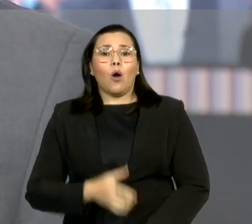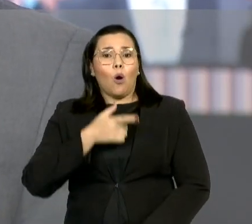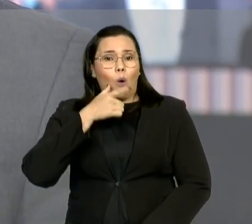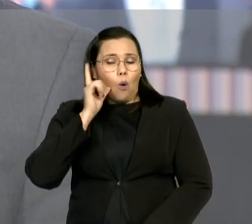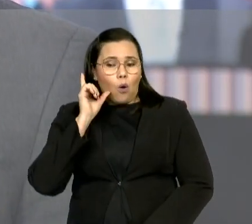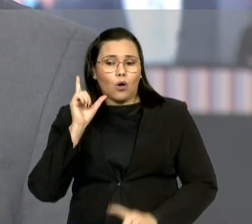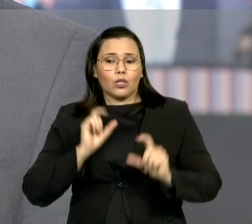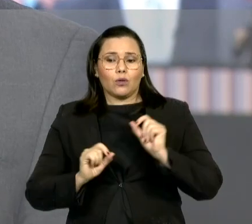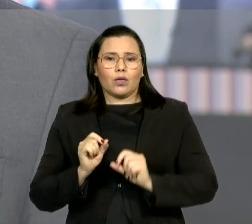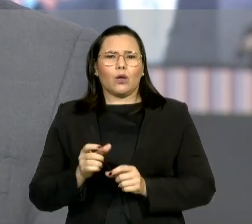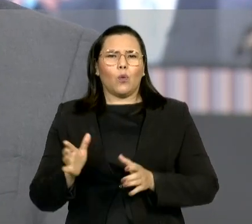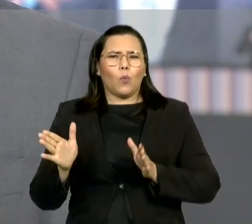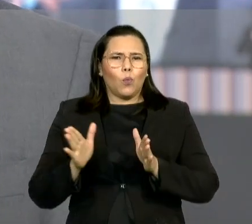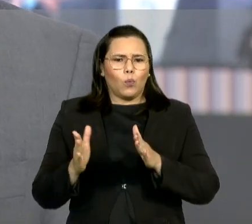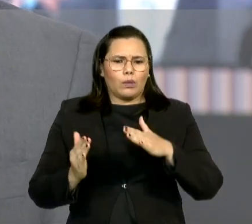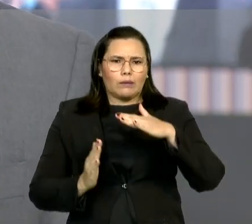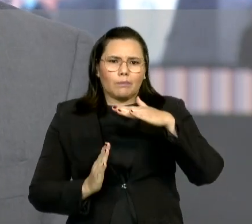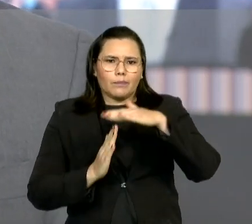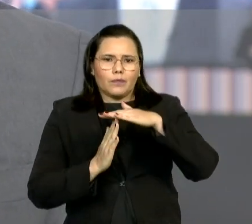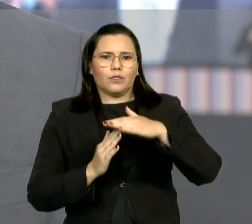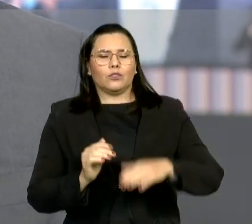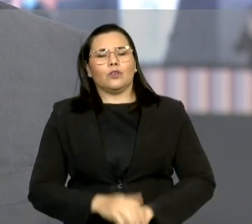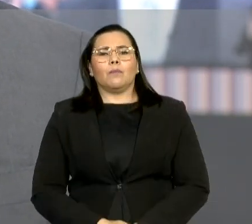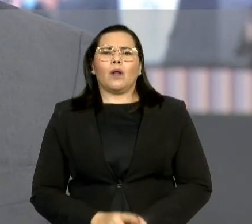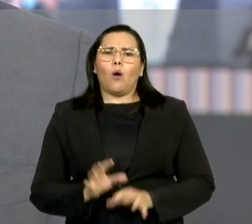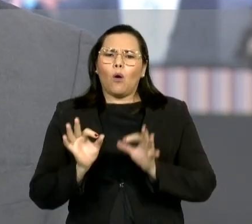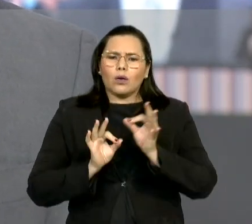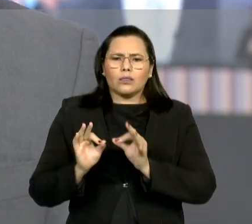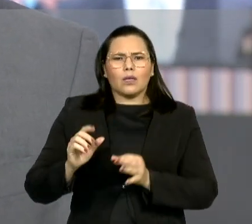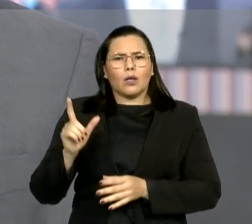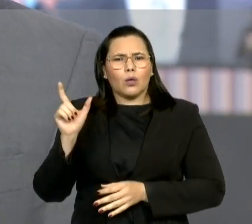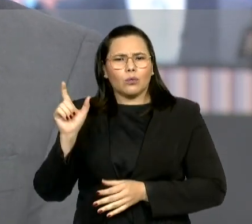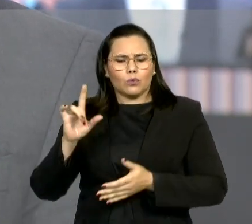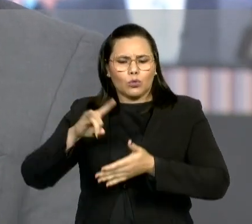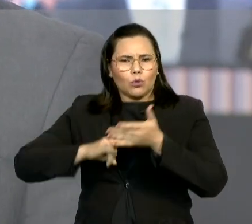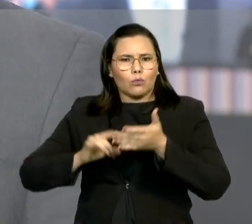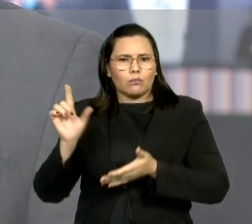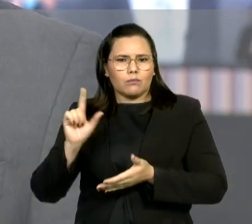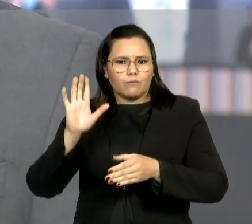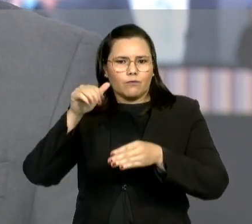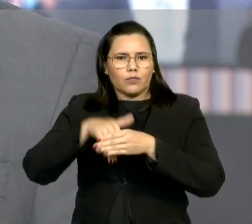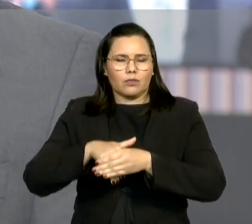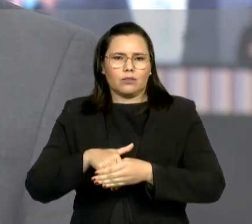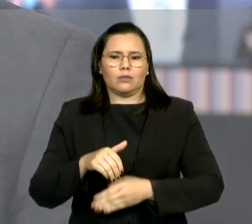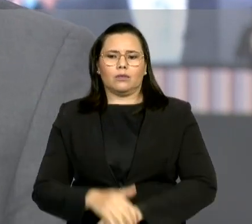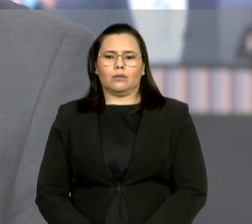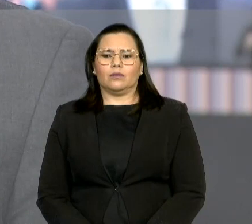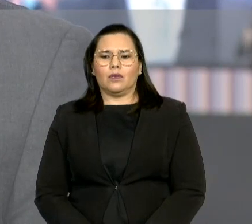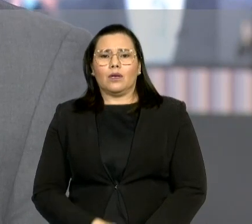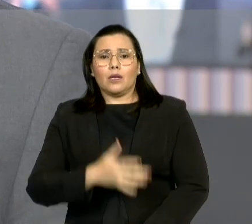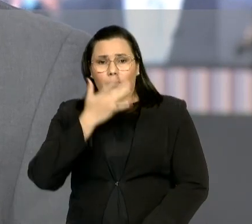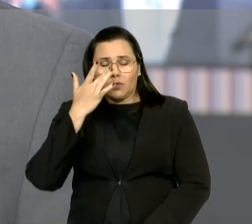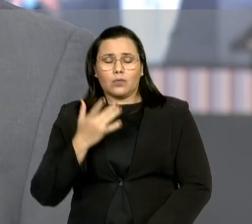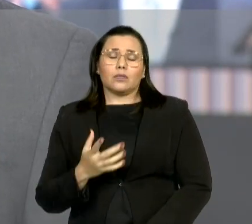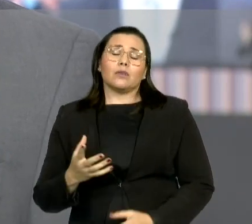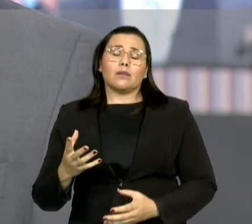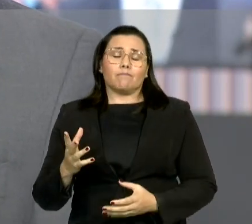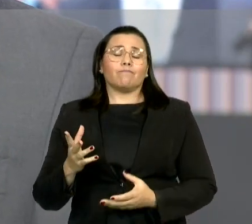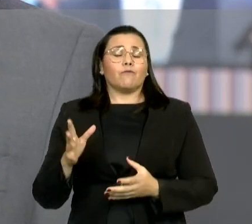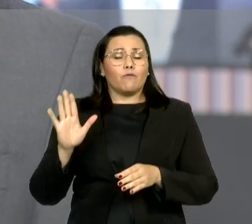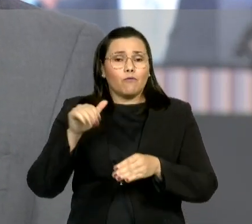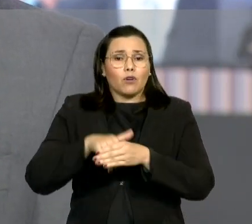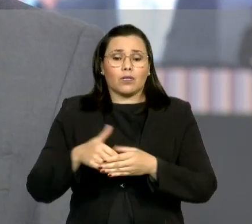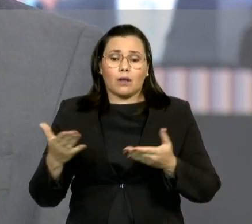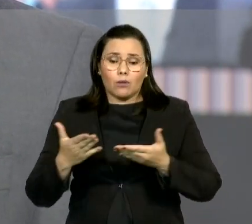prazo para regularização de pendências junto à Justiça Eleitoral aos cidadãos e cidadãs que devem votar nas eleições deste